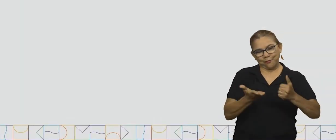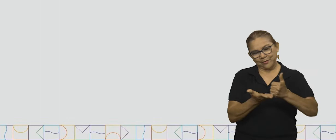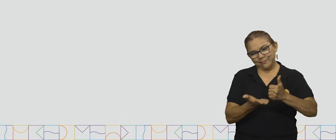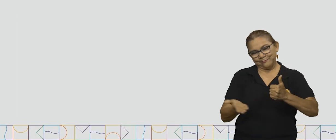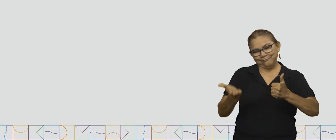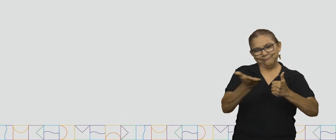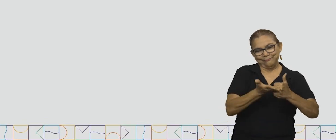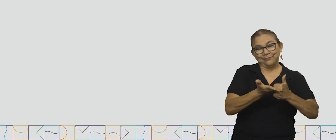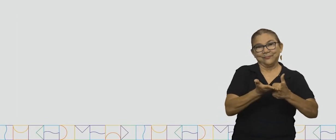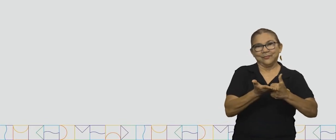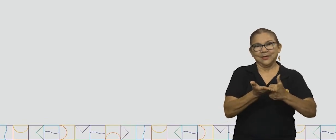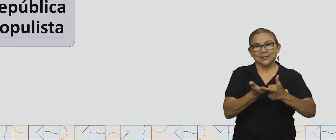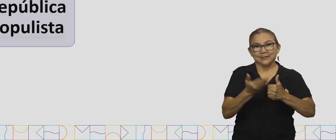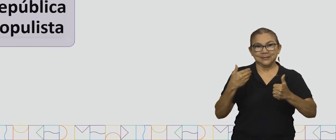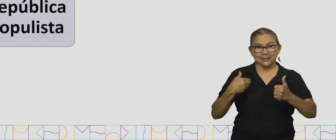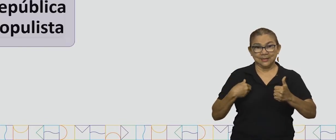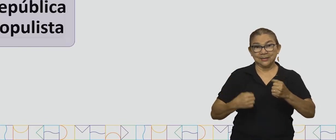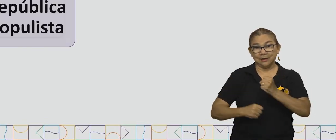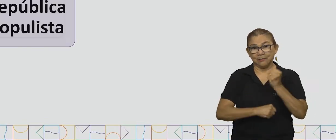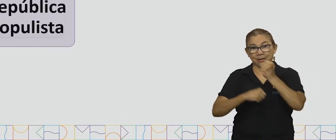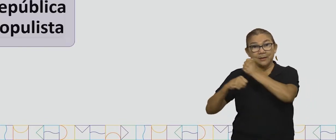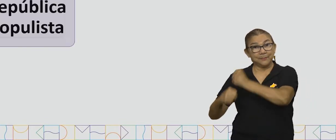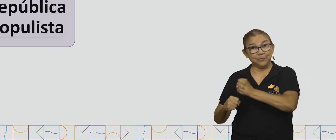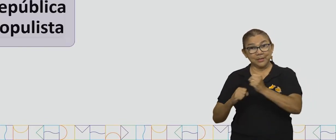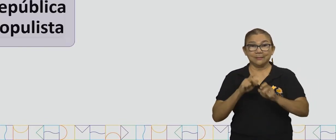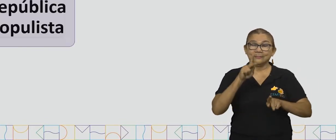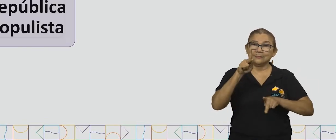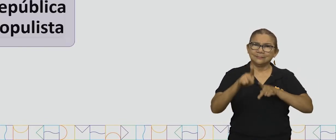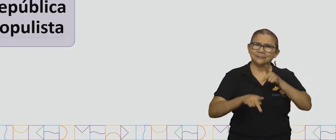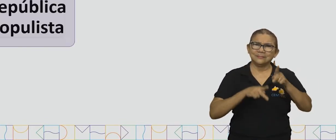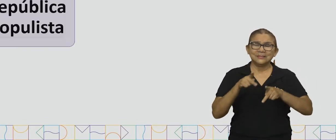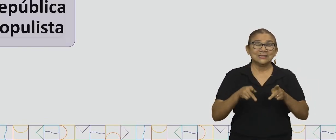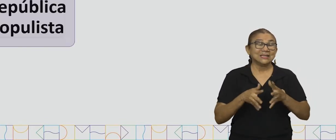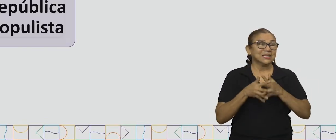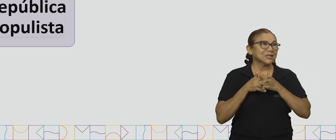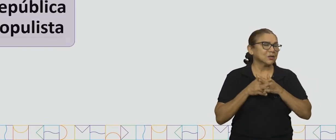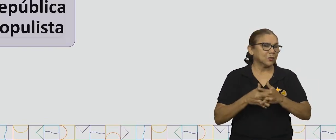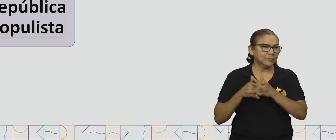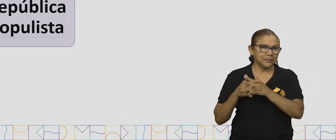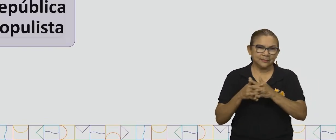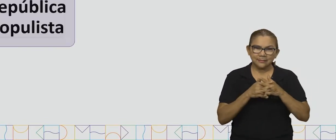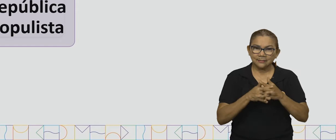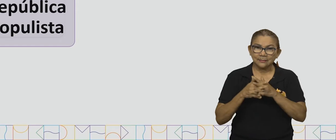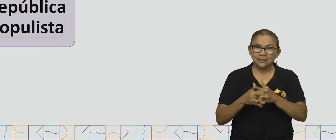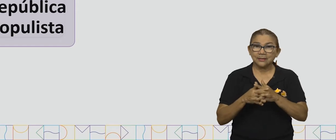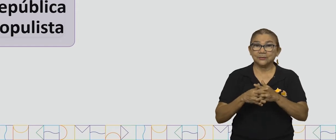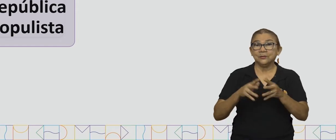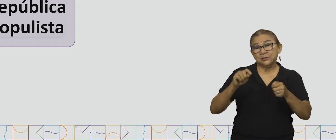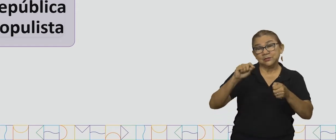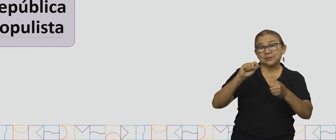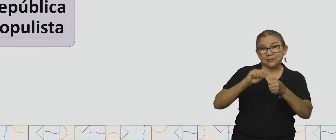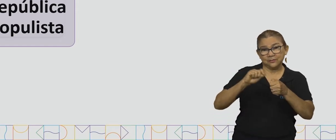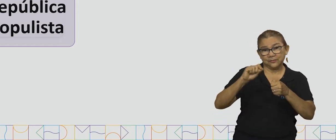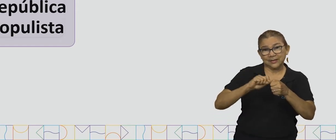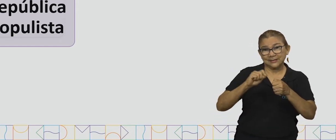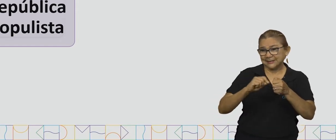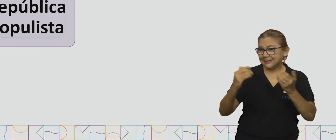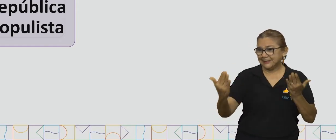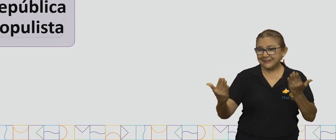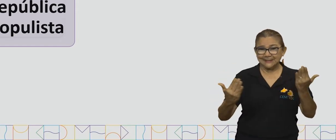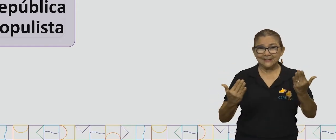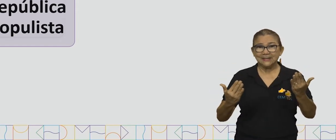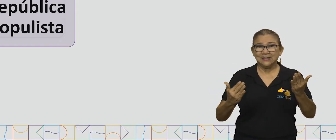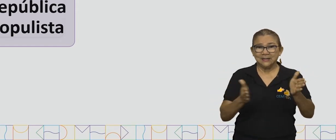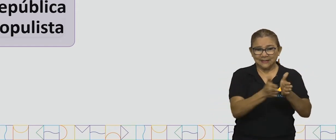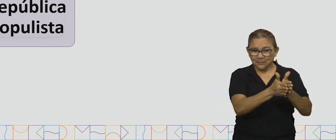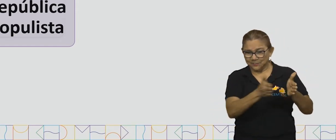Na Quarta República, ou República Populista, é complicado fazer a definição de características abrangentes a respeito desse